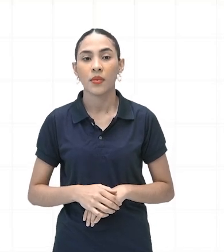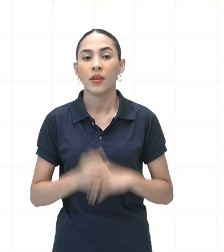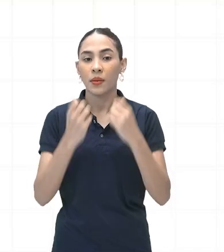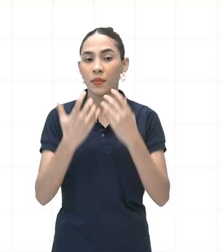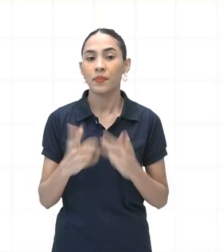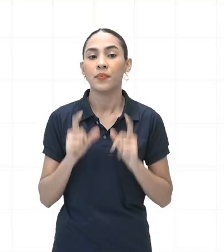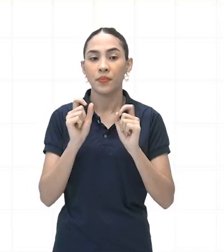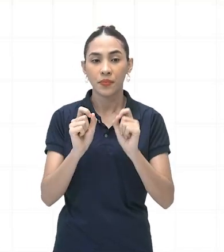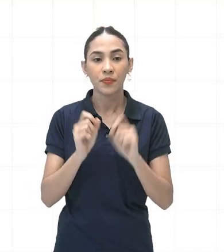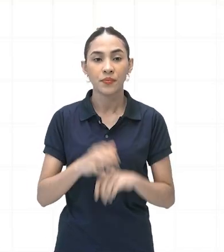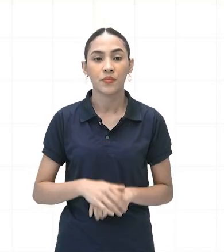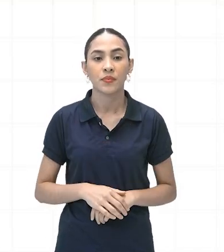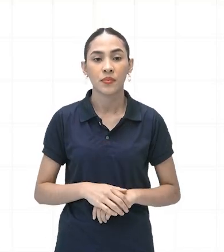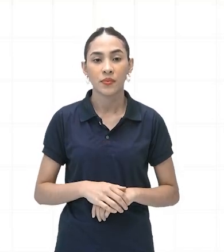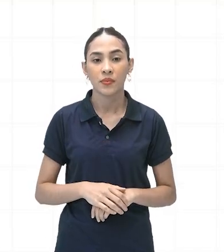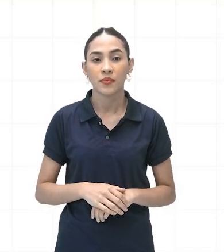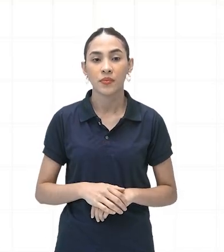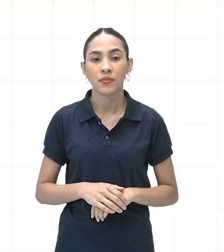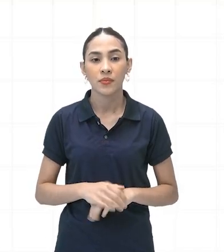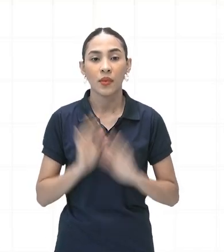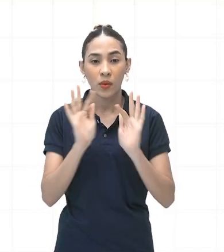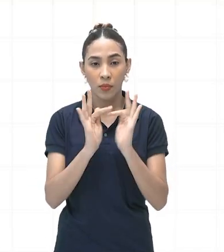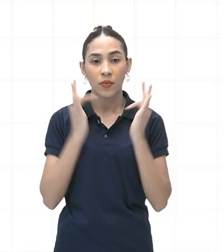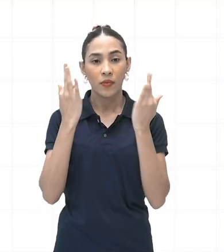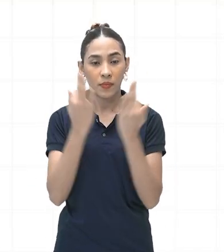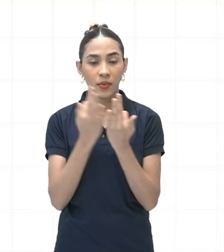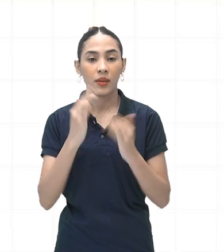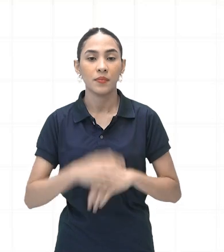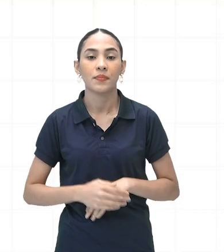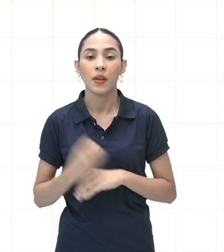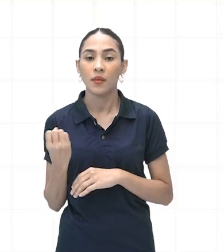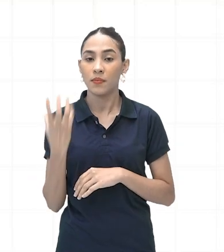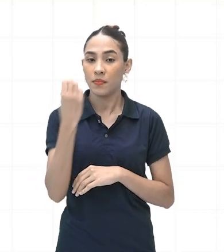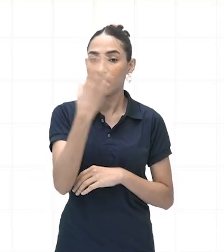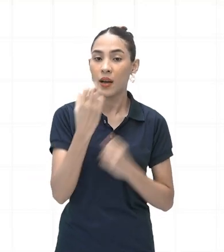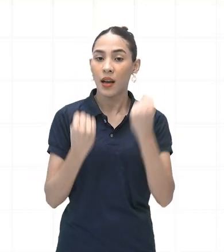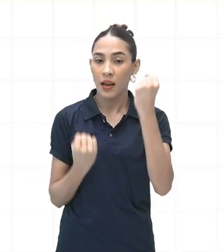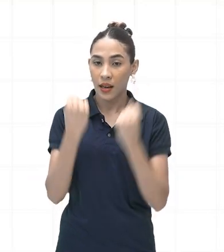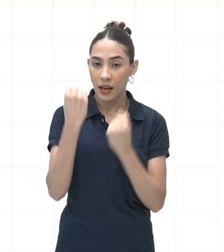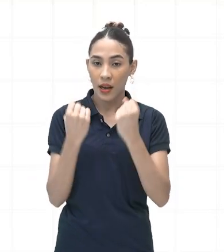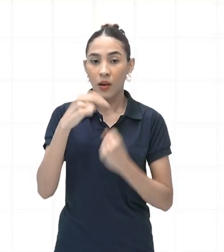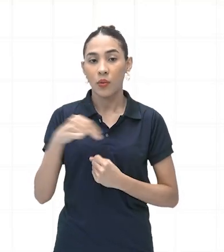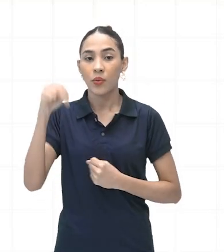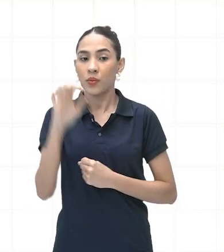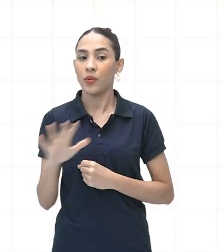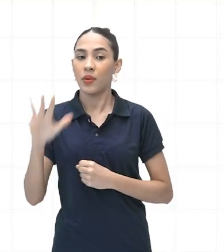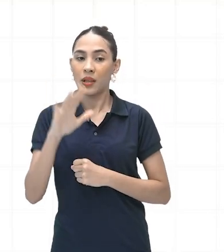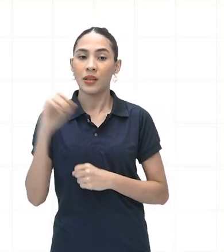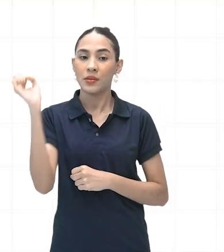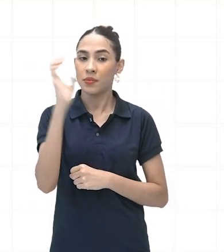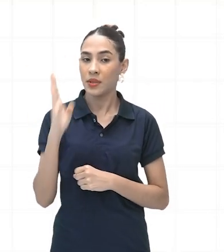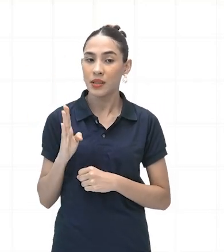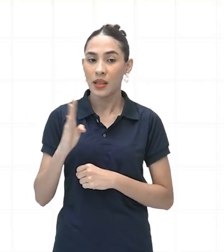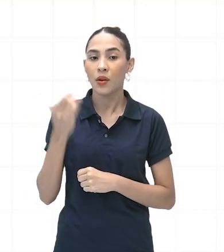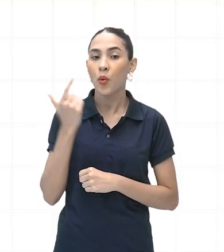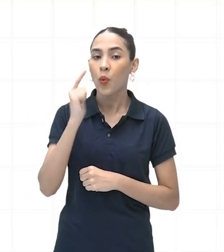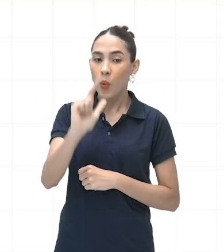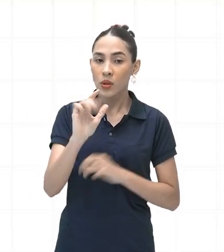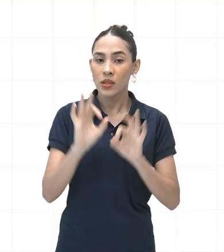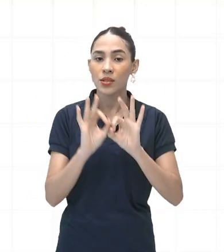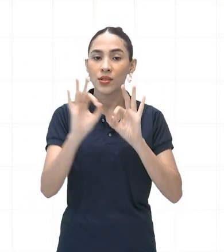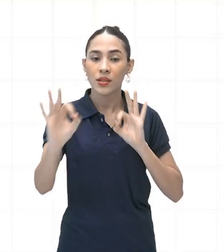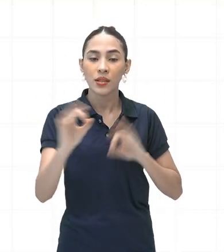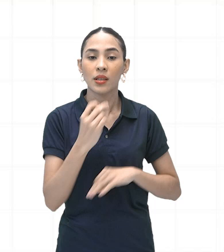Diz o seguinte, o nosso primeiro exemplo. Uma família fez uma viagem de carro pelo Nordeste brasileiro e